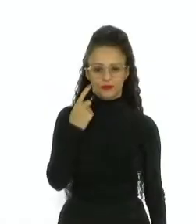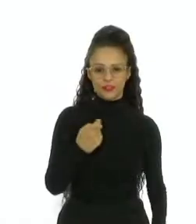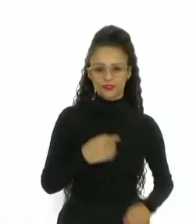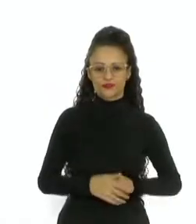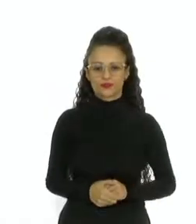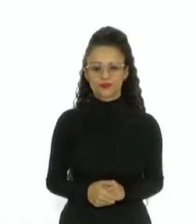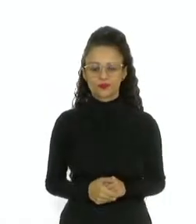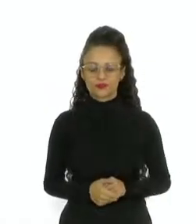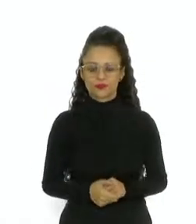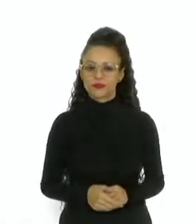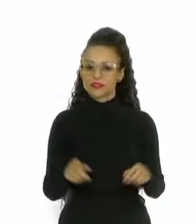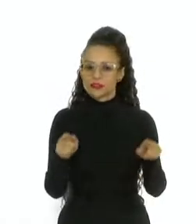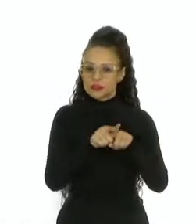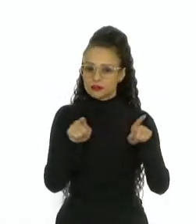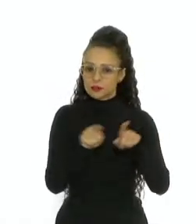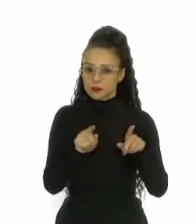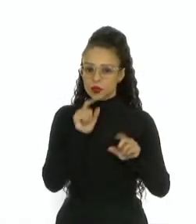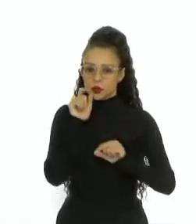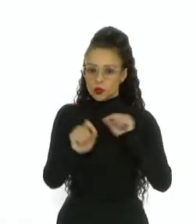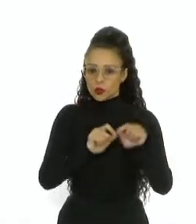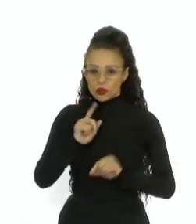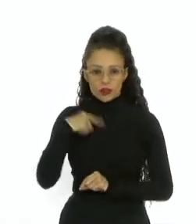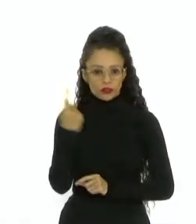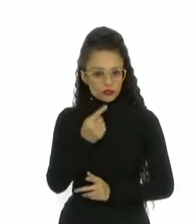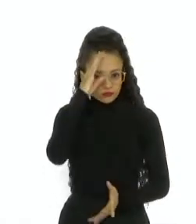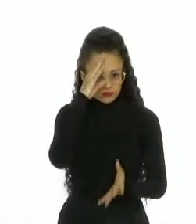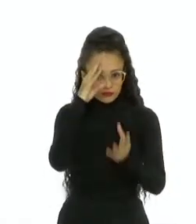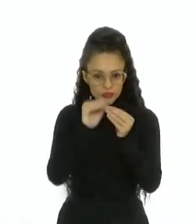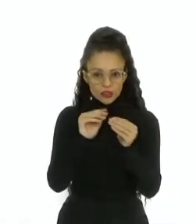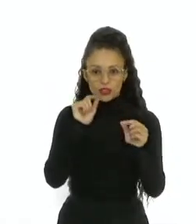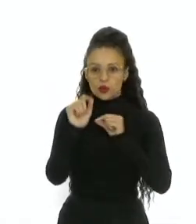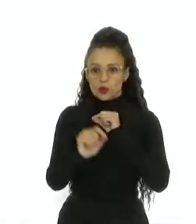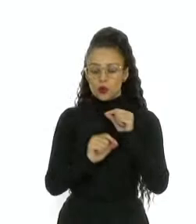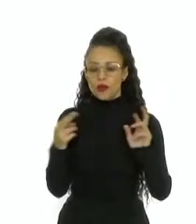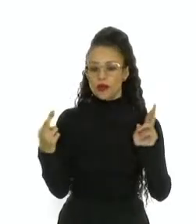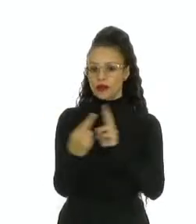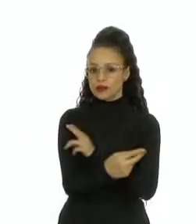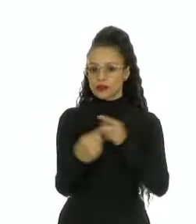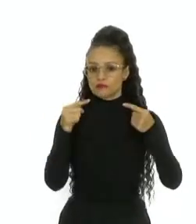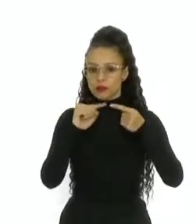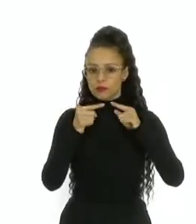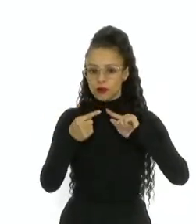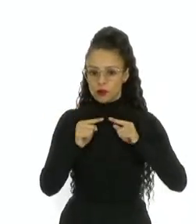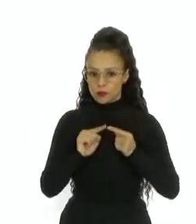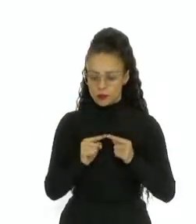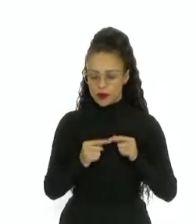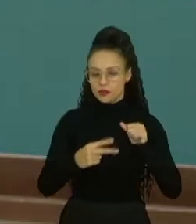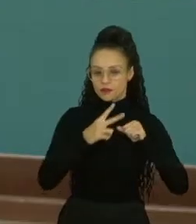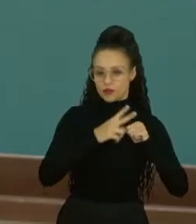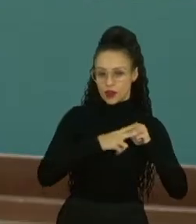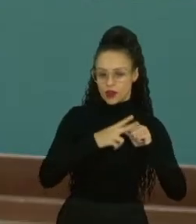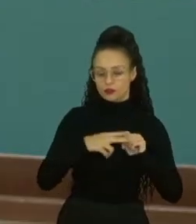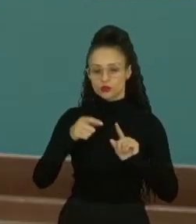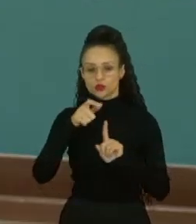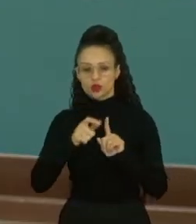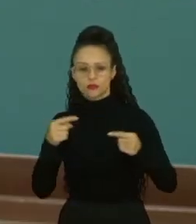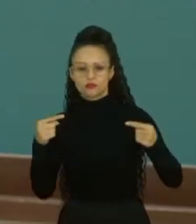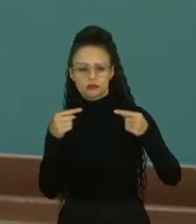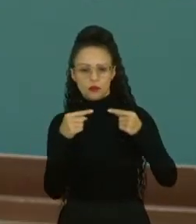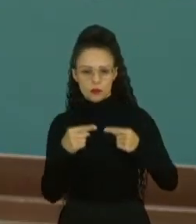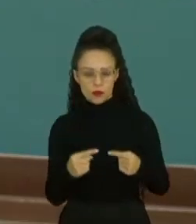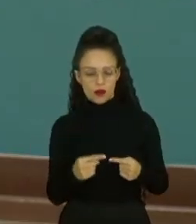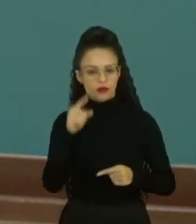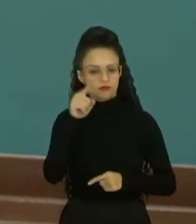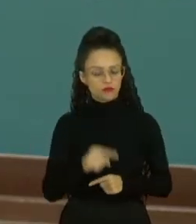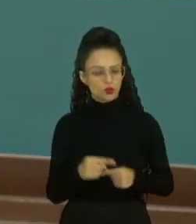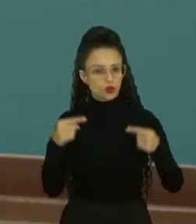interessante. Também vamos buscar compreender a relação de concordância entre o sujeito e o verbo, né? Então, o que nós